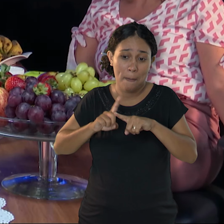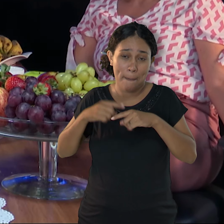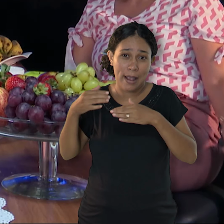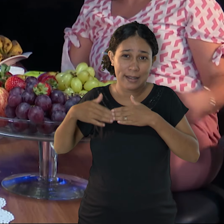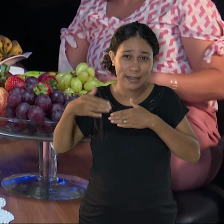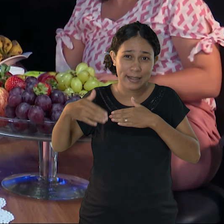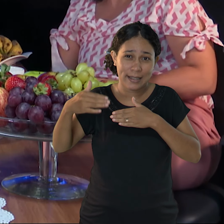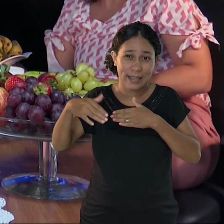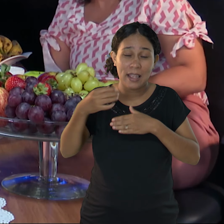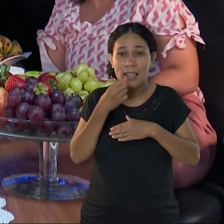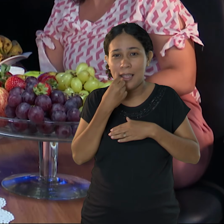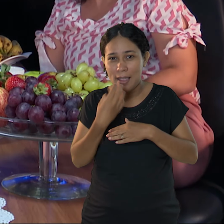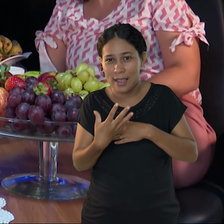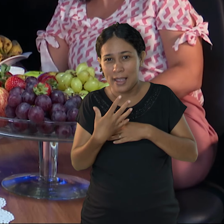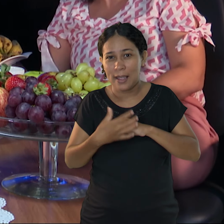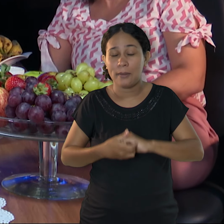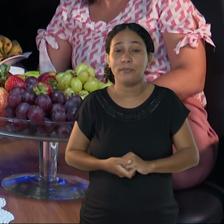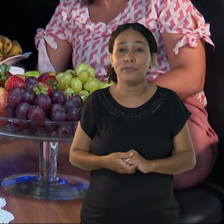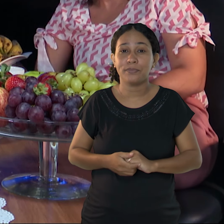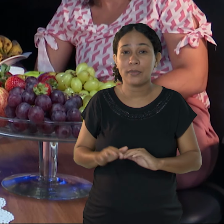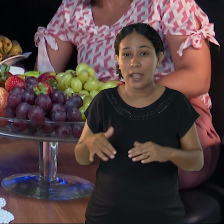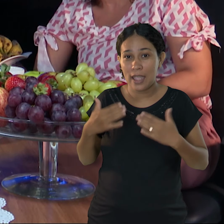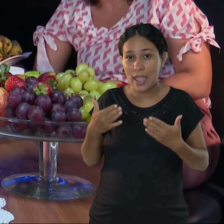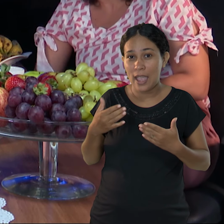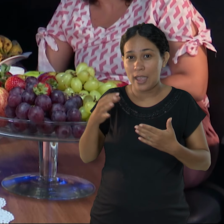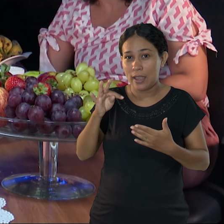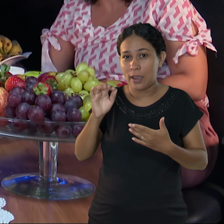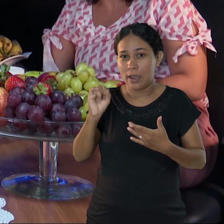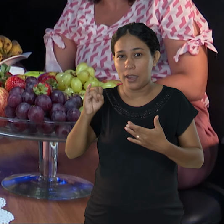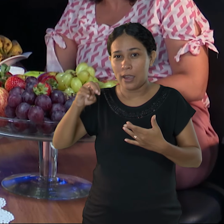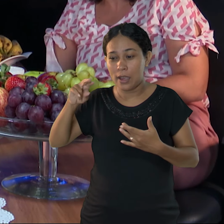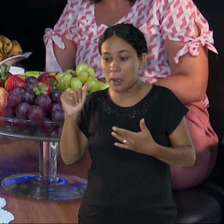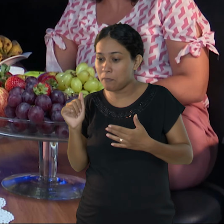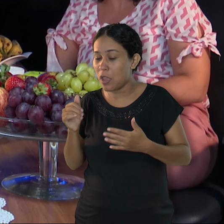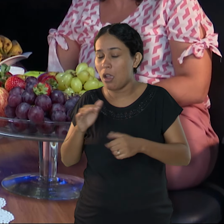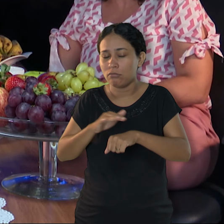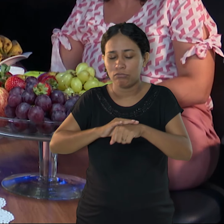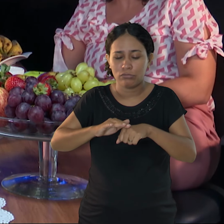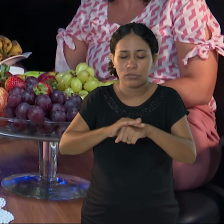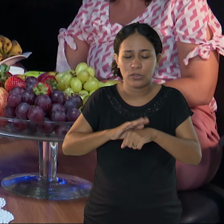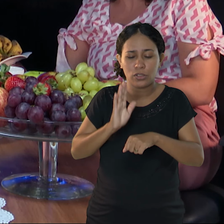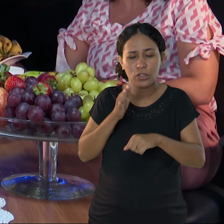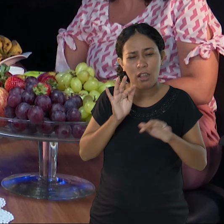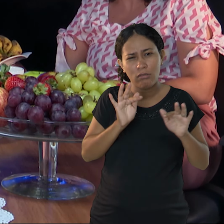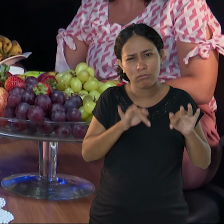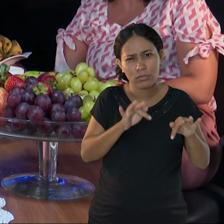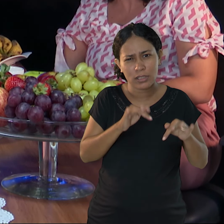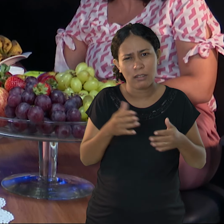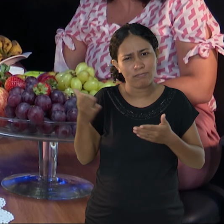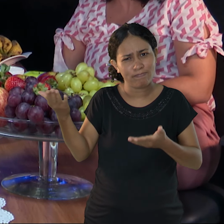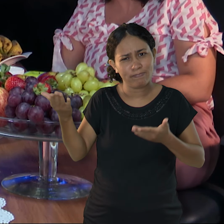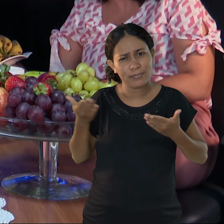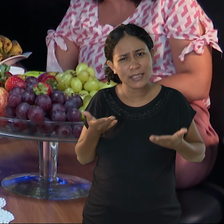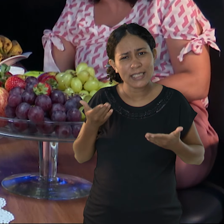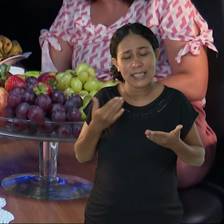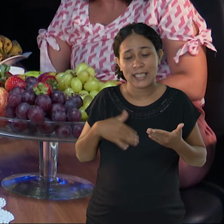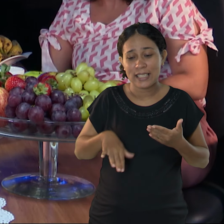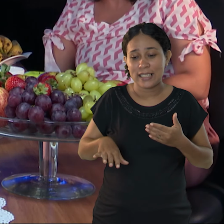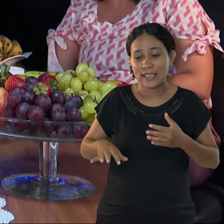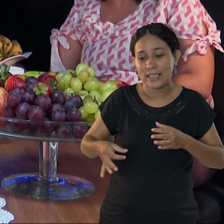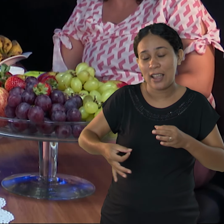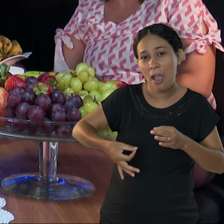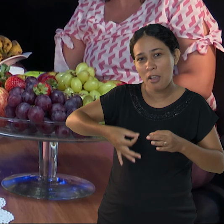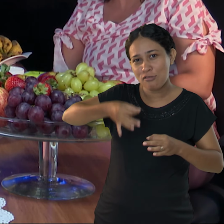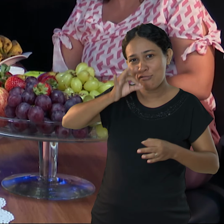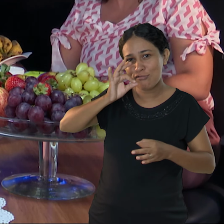Tainá? Tainá, a nossa conversa está se encaminhando para o fim, né? Eu agradeço muito você ter vindo aqui no nosso programa Café com a Eju, né? É